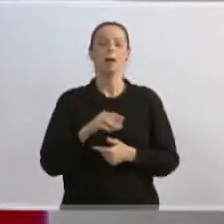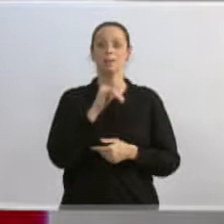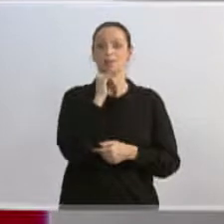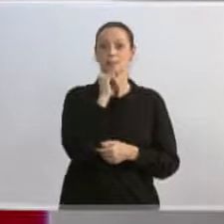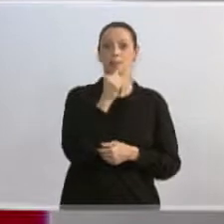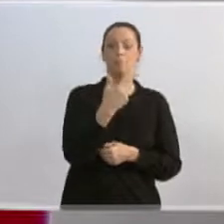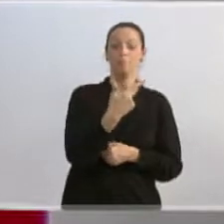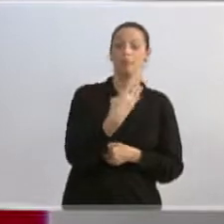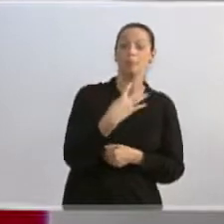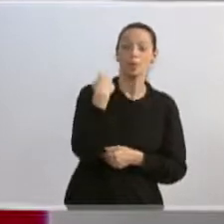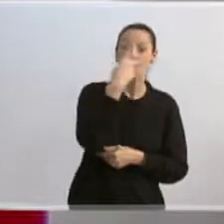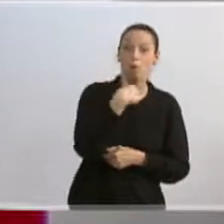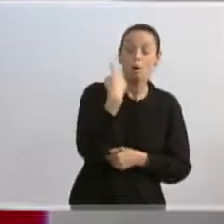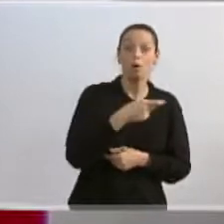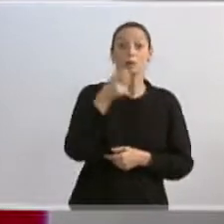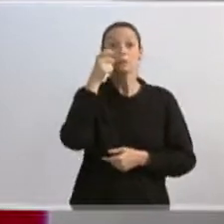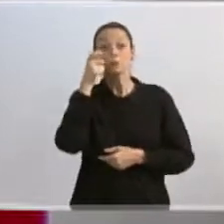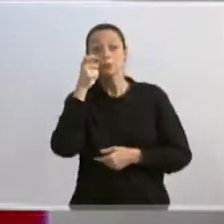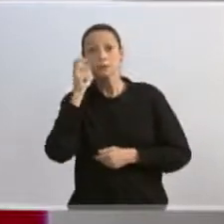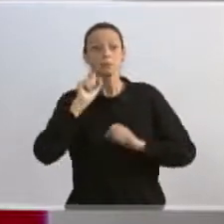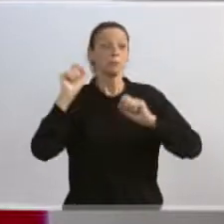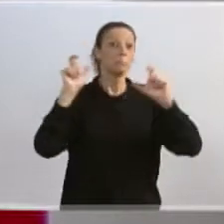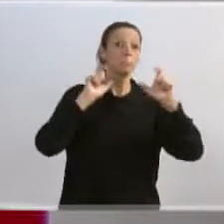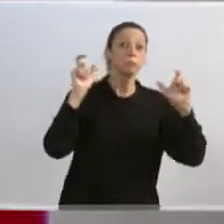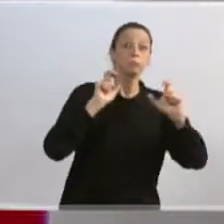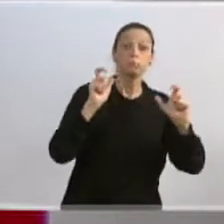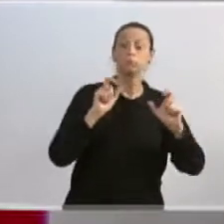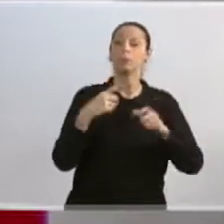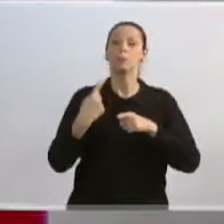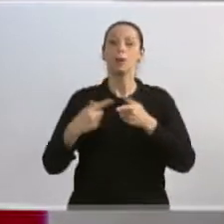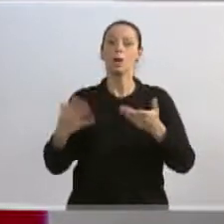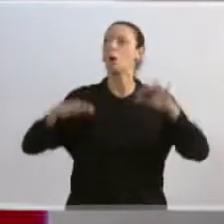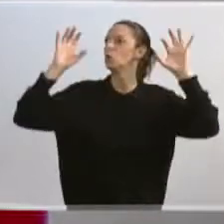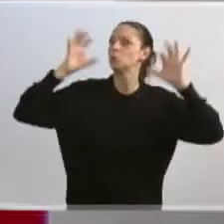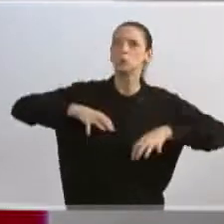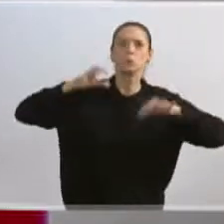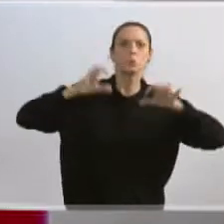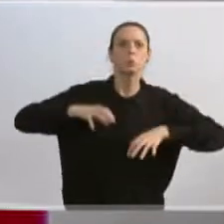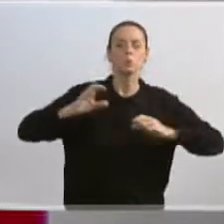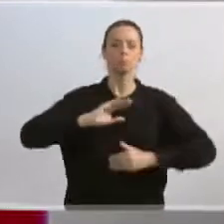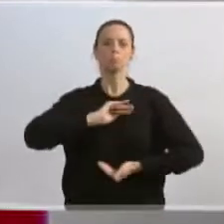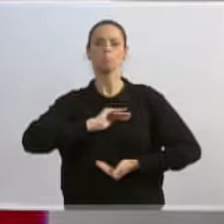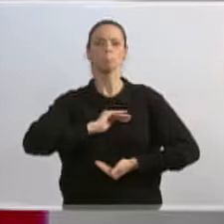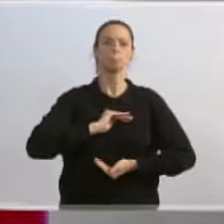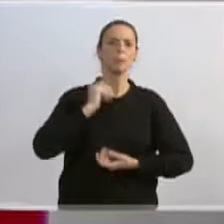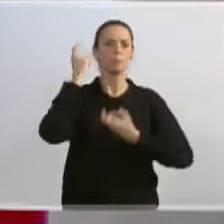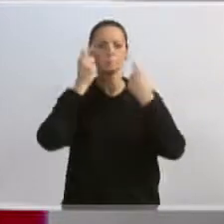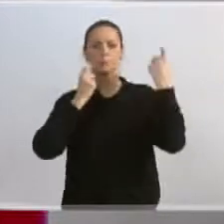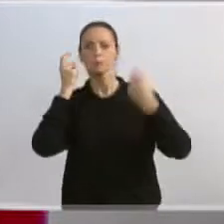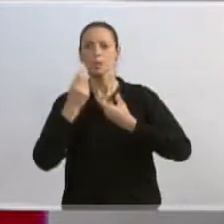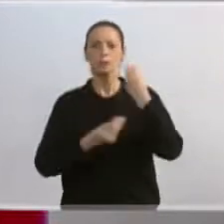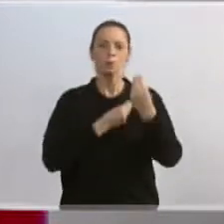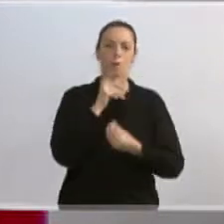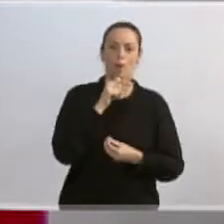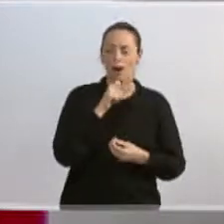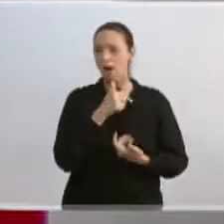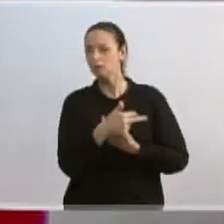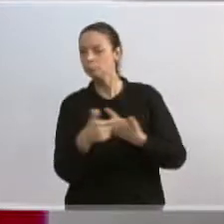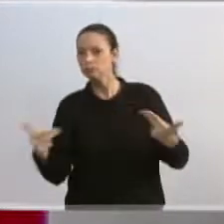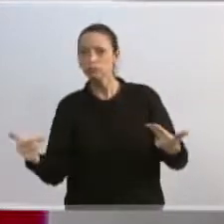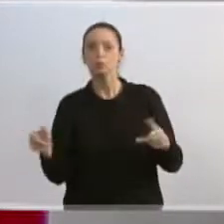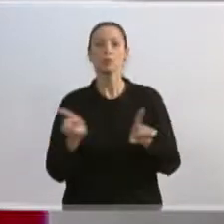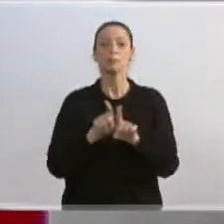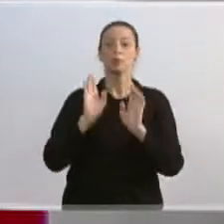por exemplo é o que acontece agora já estão de plantão cuidando de todos os aspectos abrindo se necessário abrigos para que